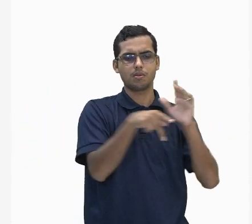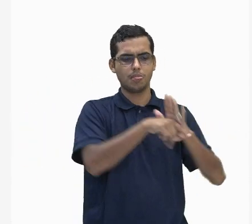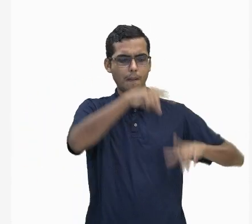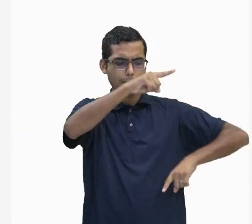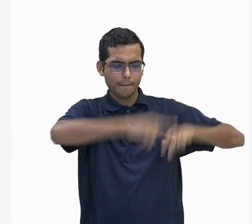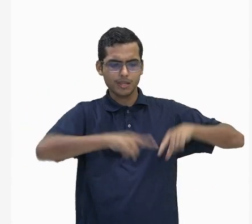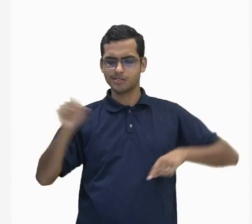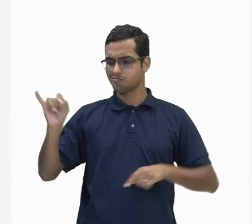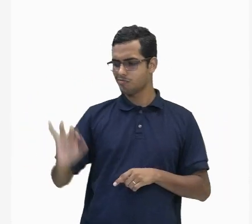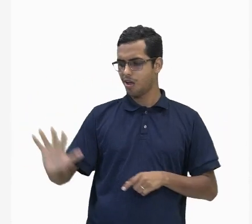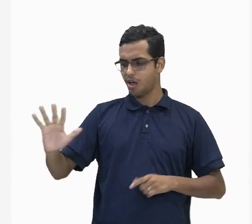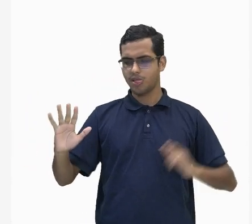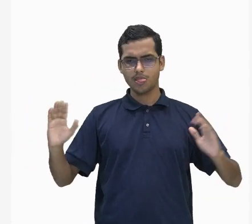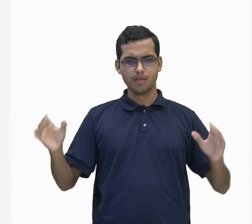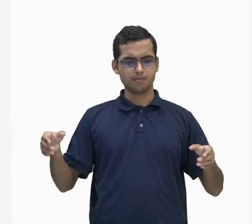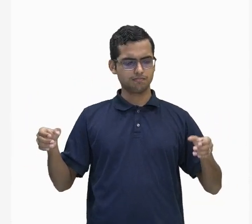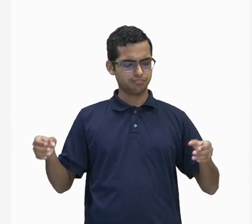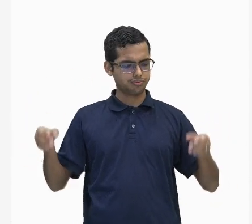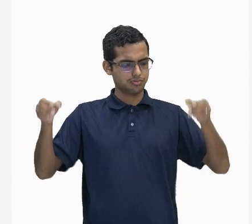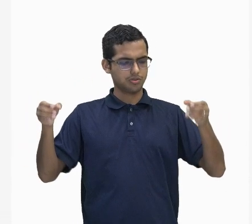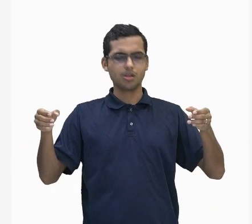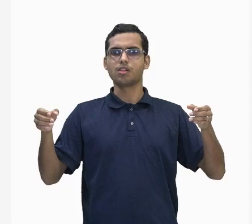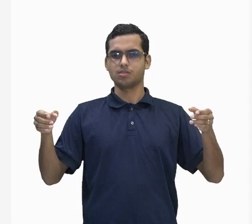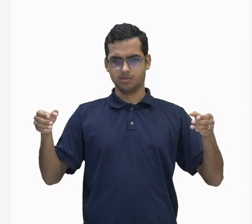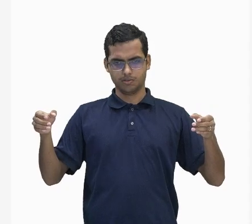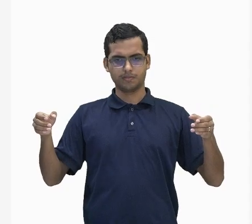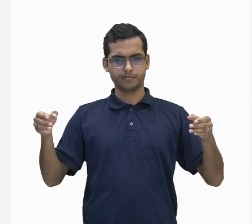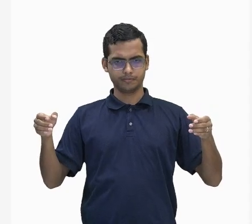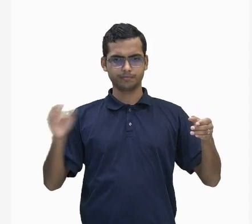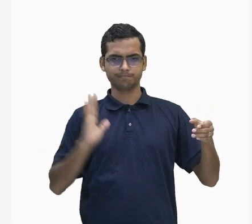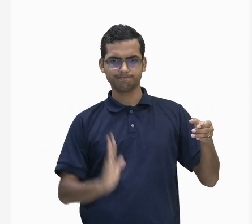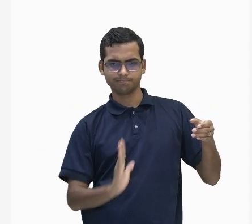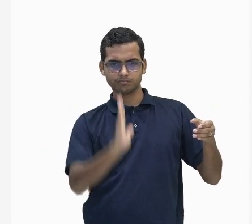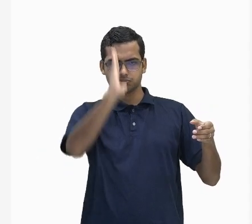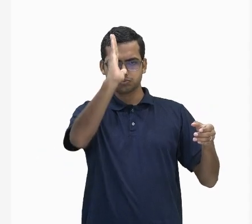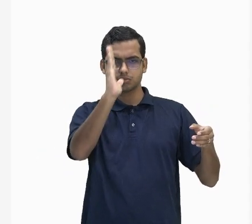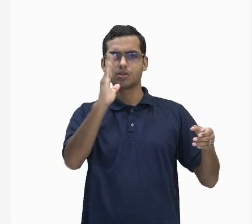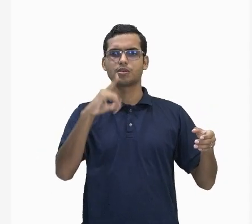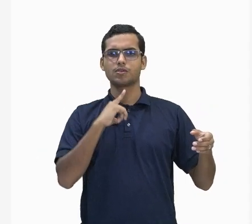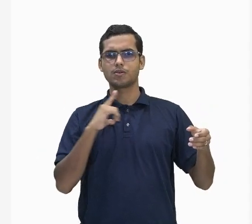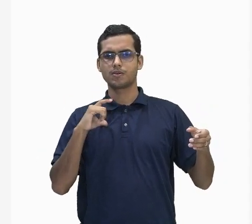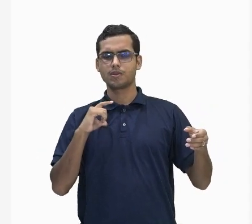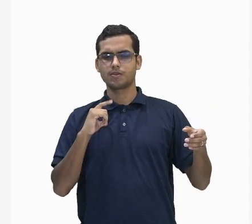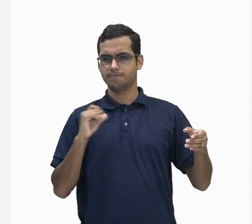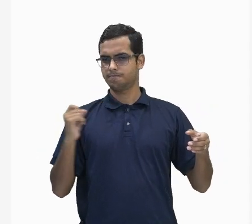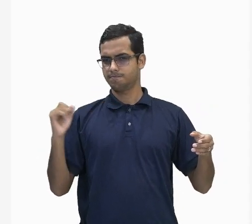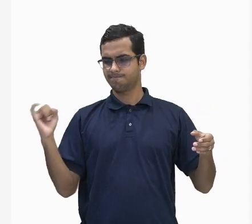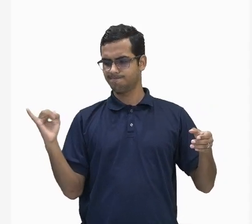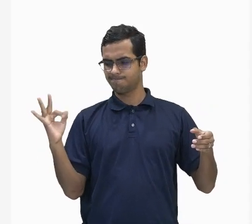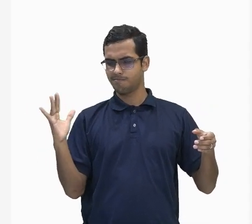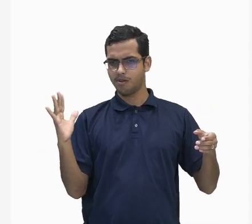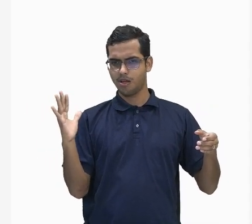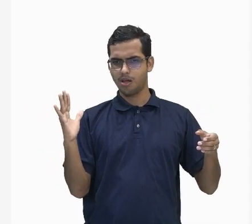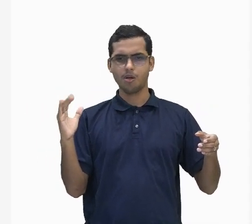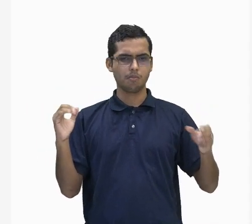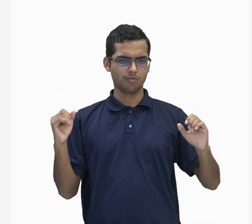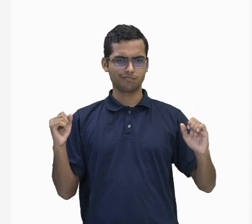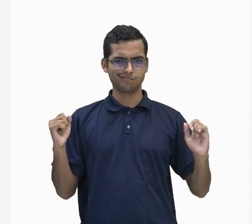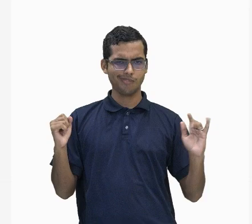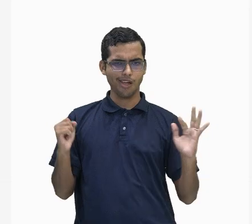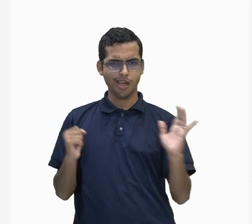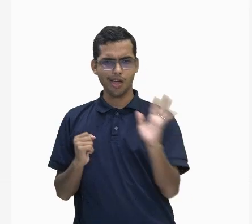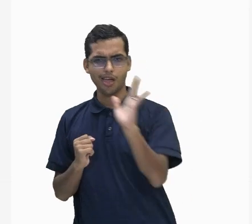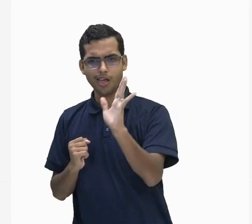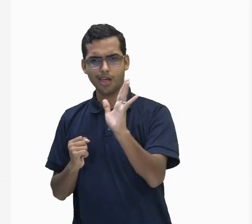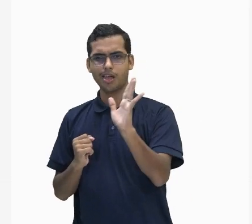o mesmo tamanho do objeto. Aí uma outra propriedade também interessante é que a imagem do espelho plano, ela tem o mesmo tamanho